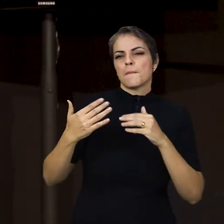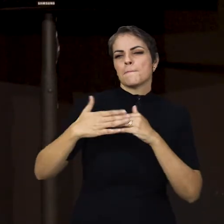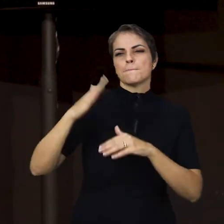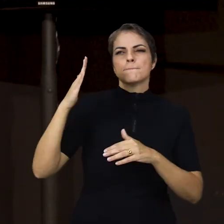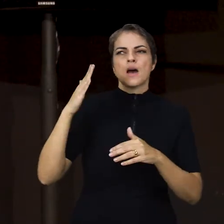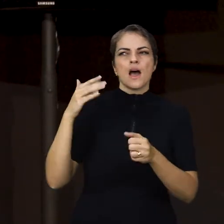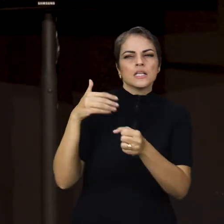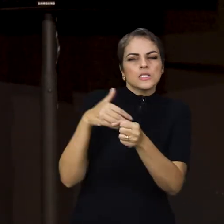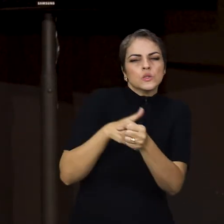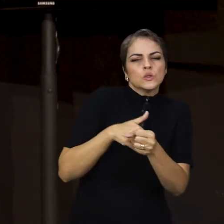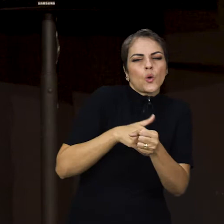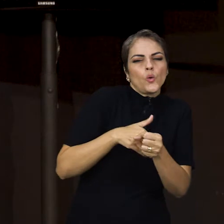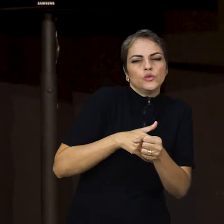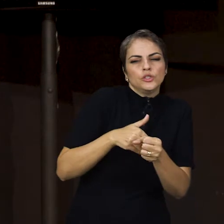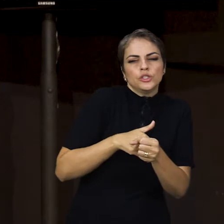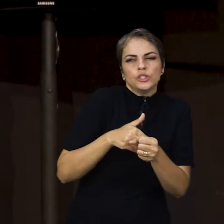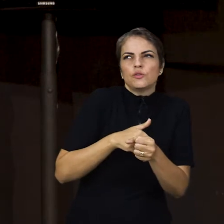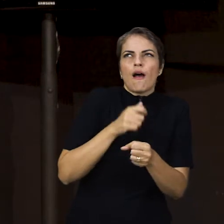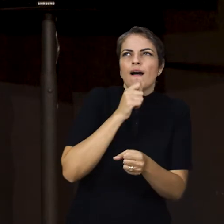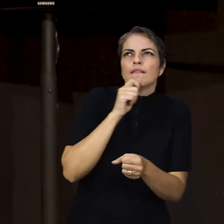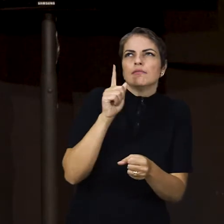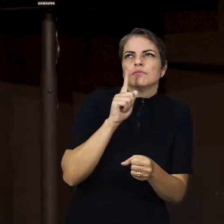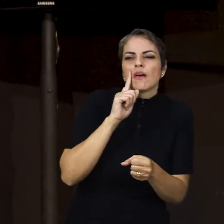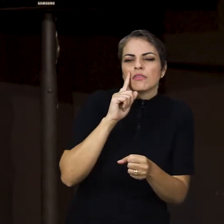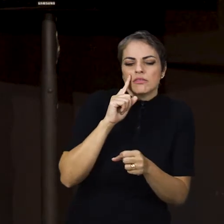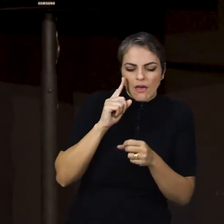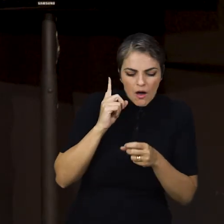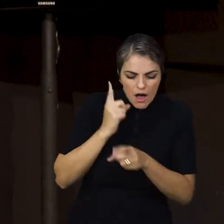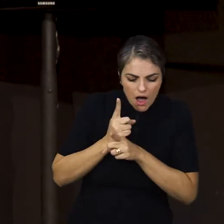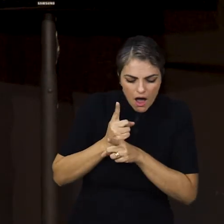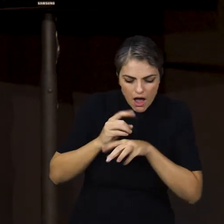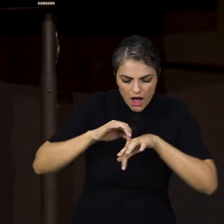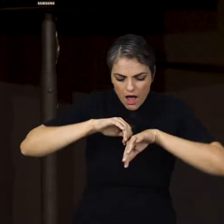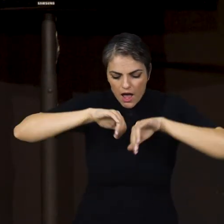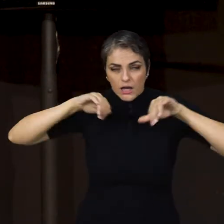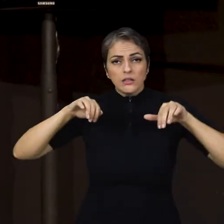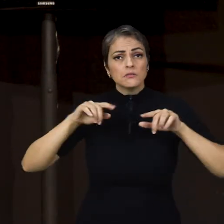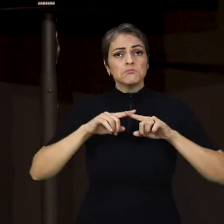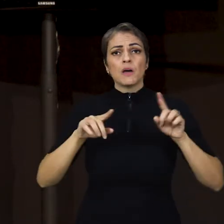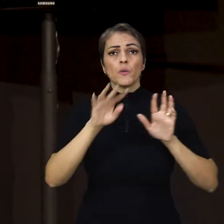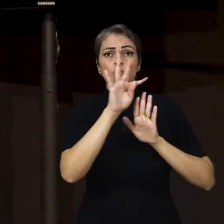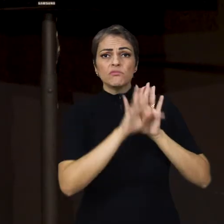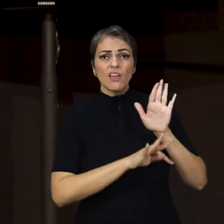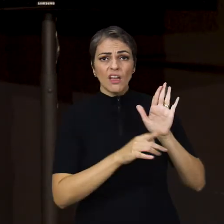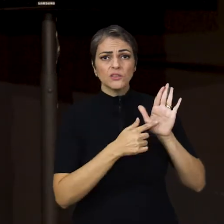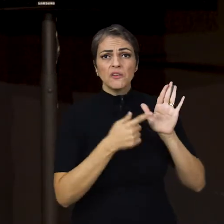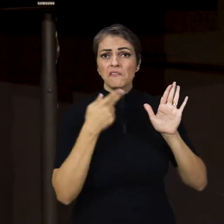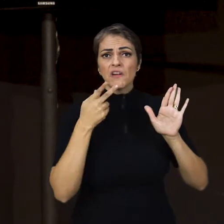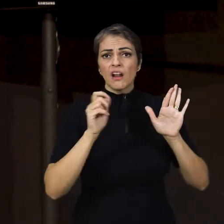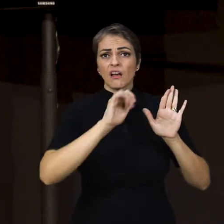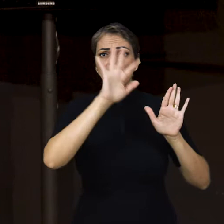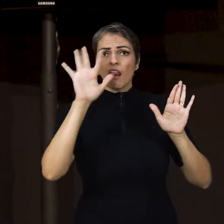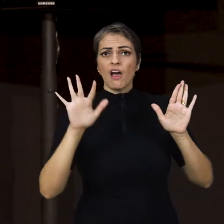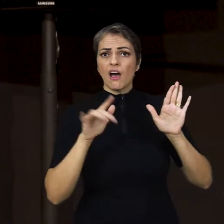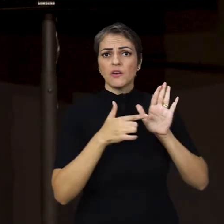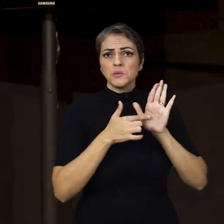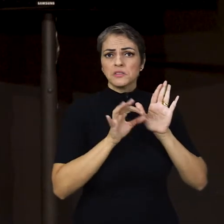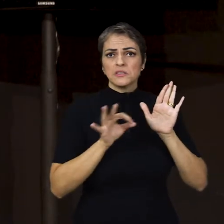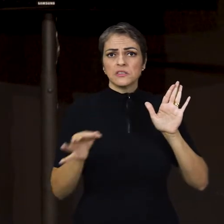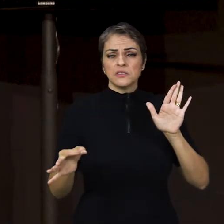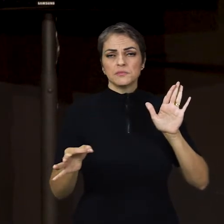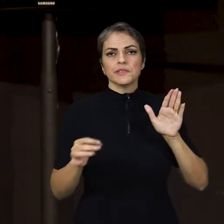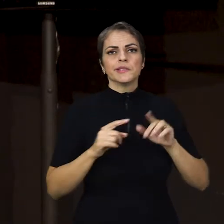místicos, misteriosos, ocultos no texto, como se o texto não dissesse o que o texto diz apenas, mas como se